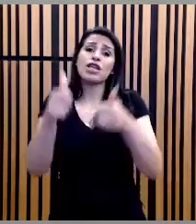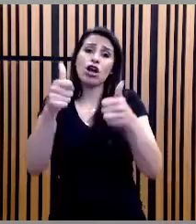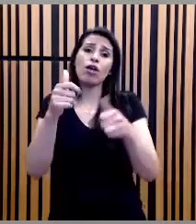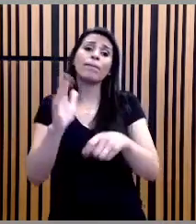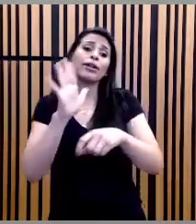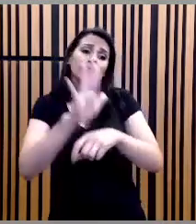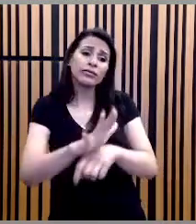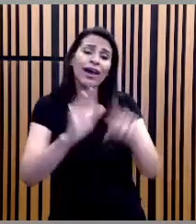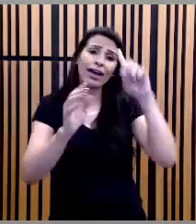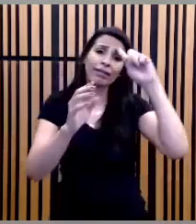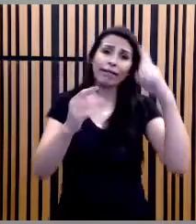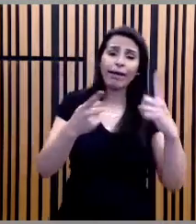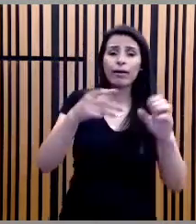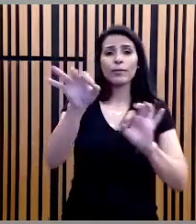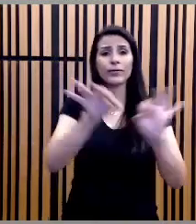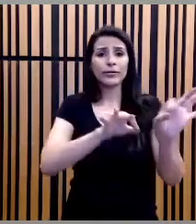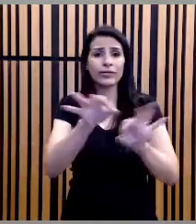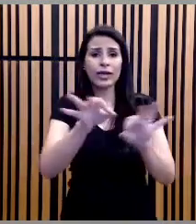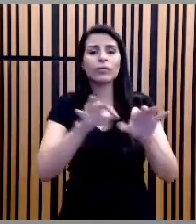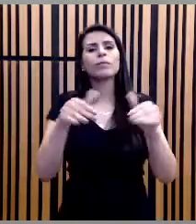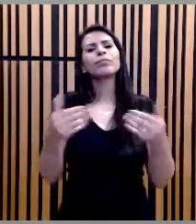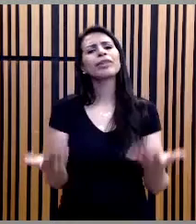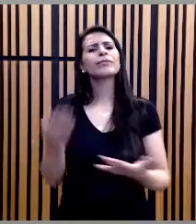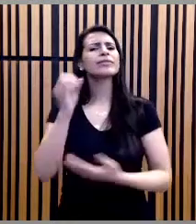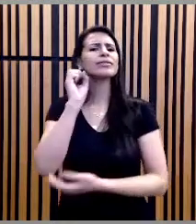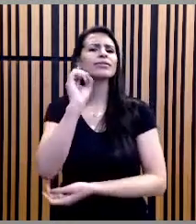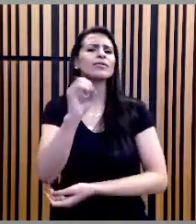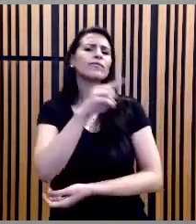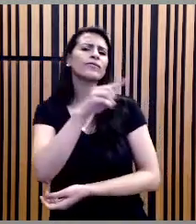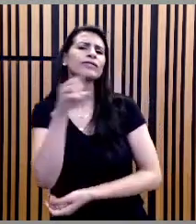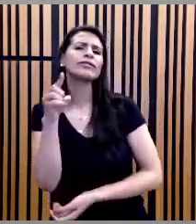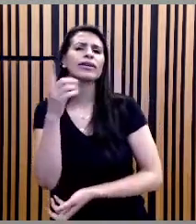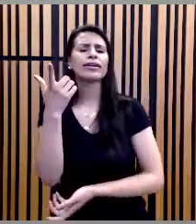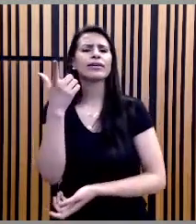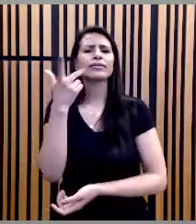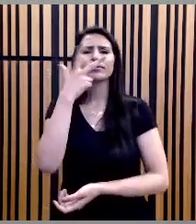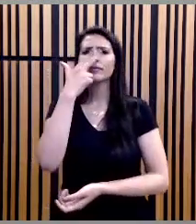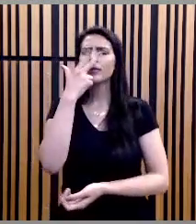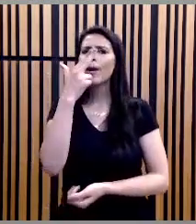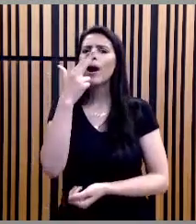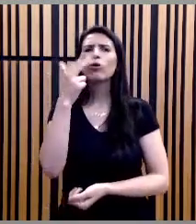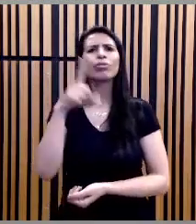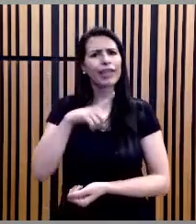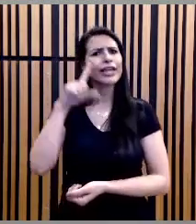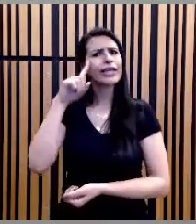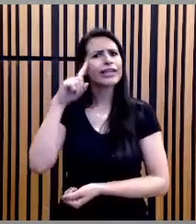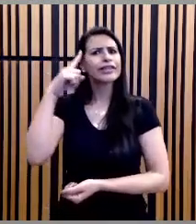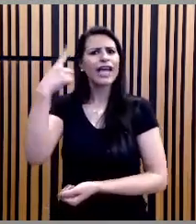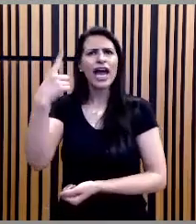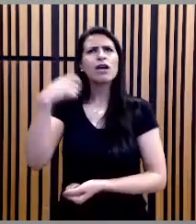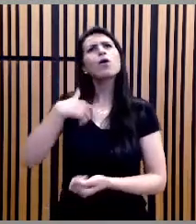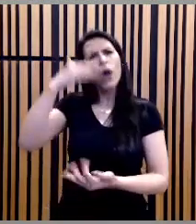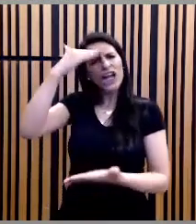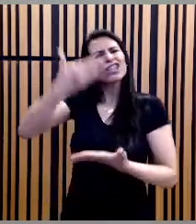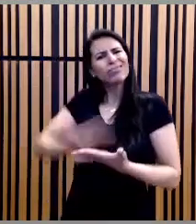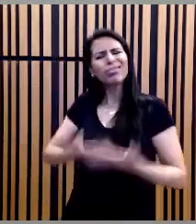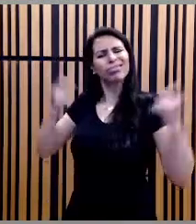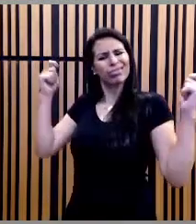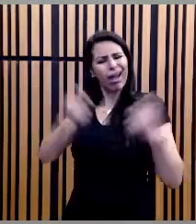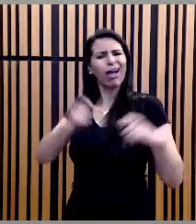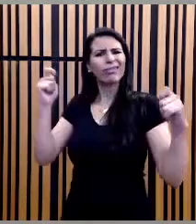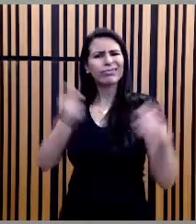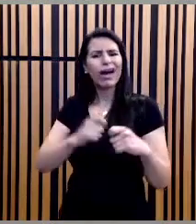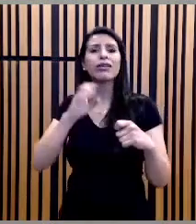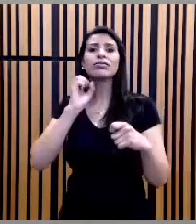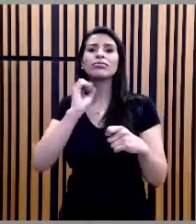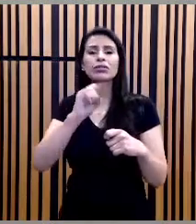mais um projeto. Então, se vocês, digamos, entrarem de cabeça, se vocês têm uma ideia e vocês acreditam nela, com